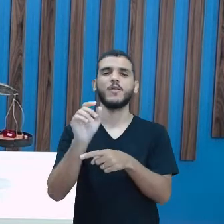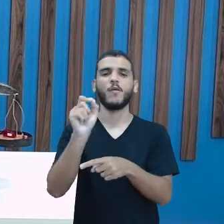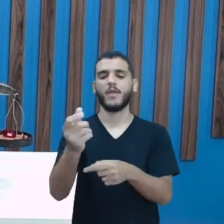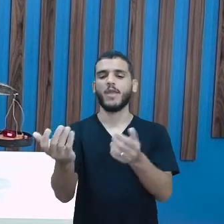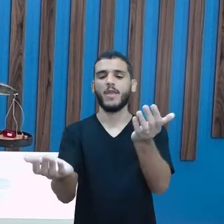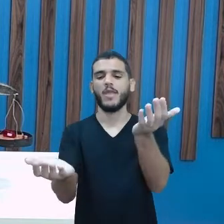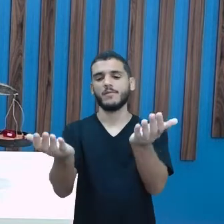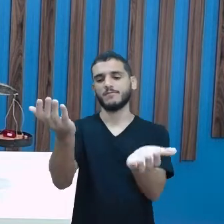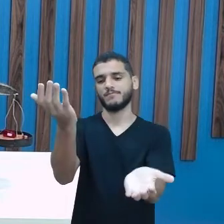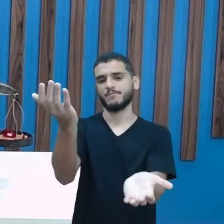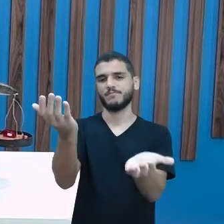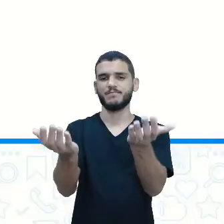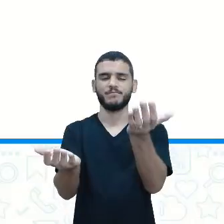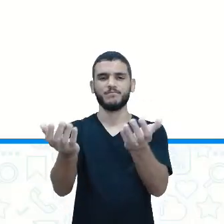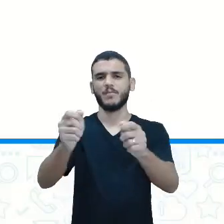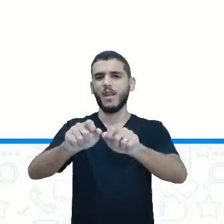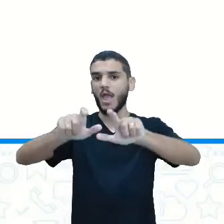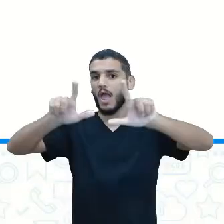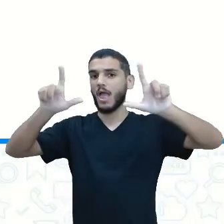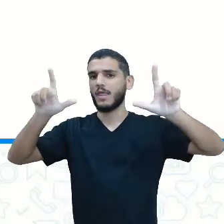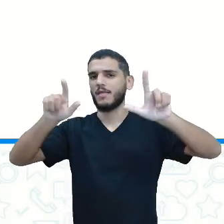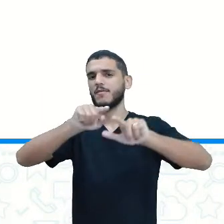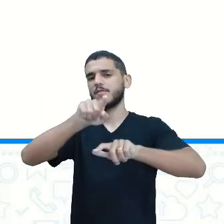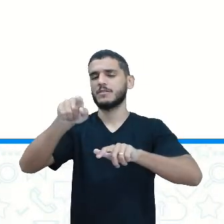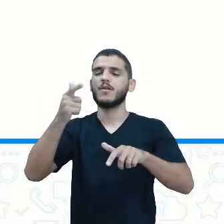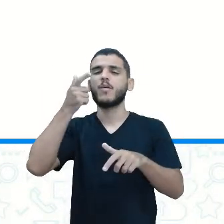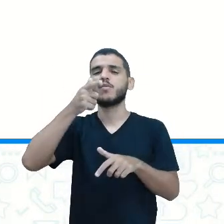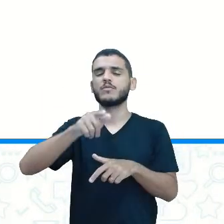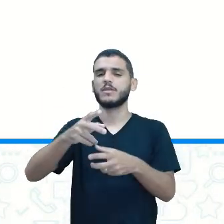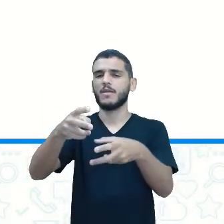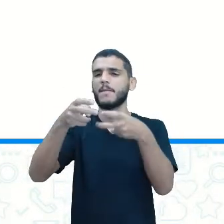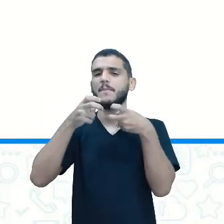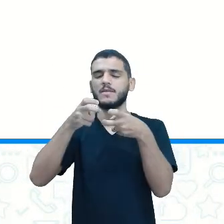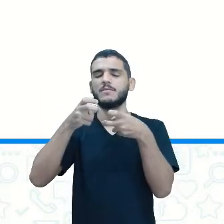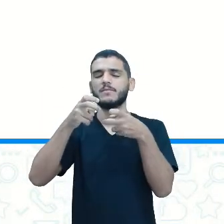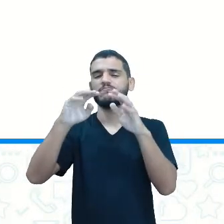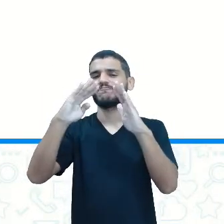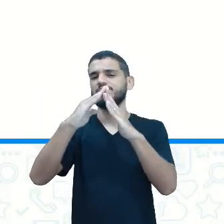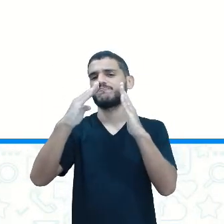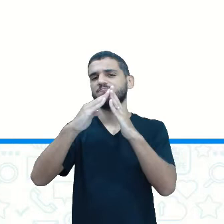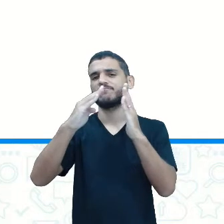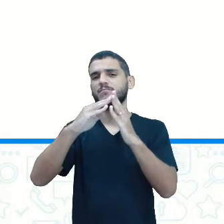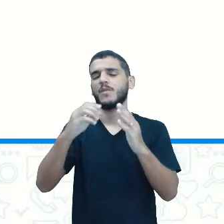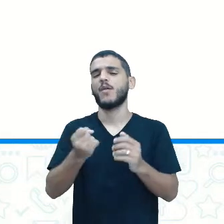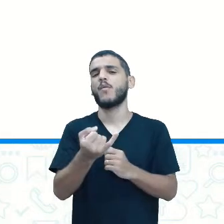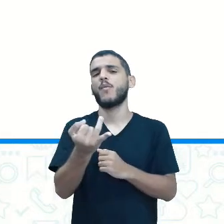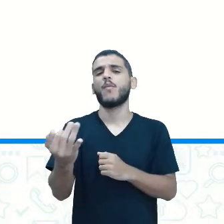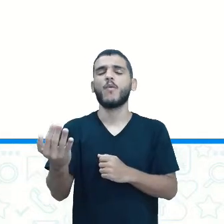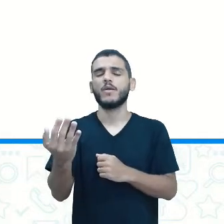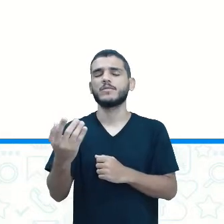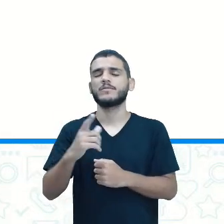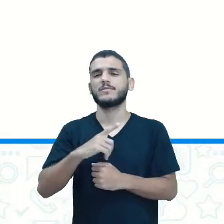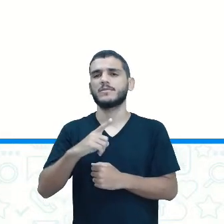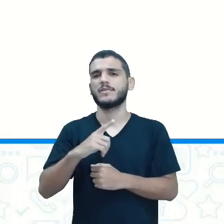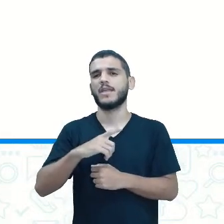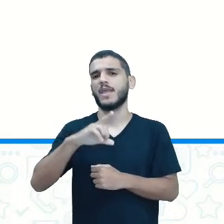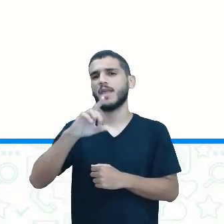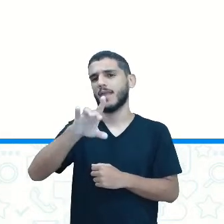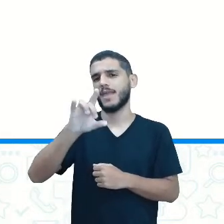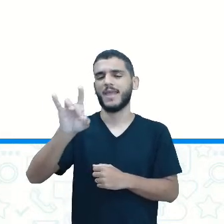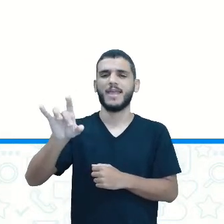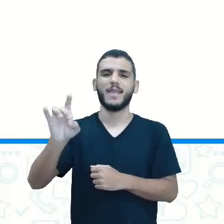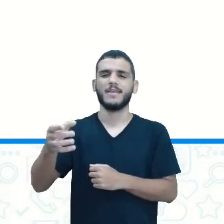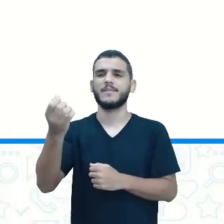equilíbrio. Amplia aí a tela, por favor, para que eles possam perceber em casa quanto vale cada pezinho desse. Eu